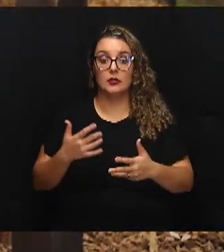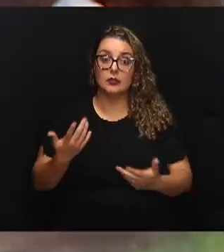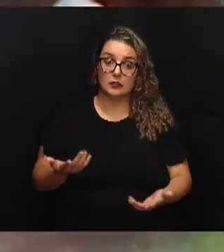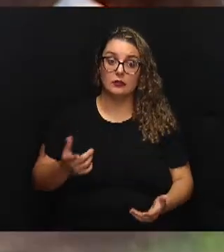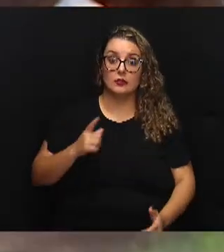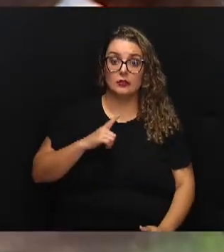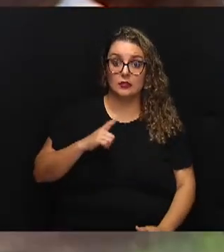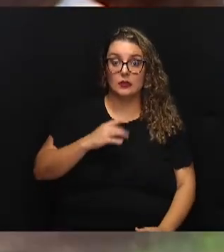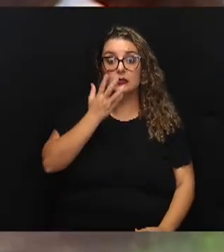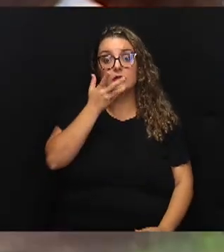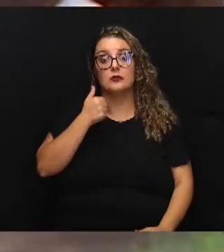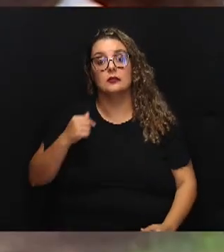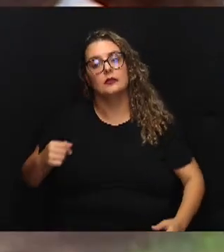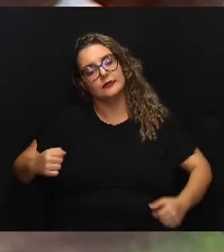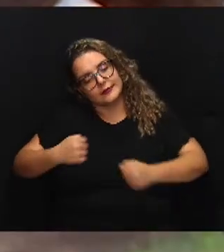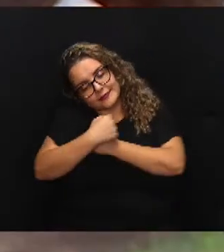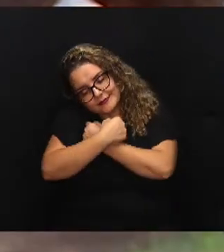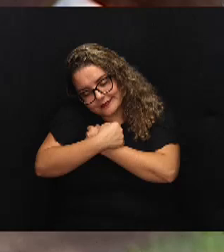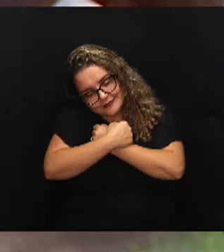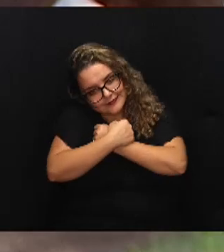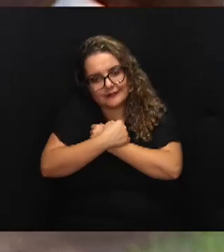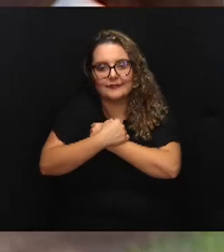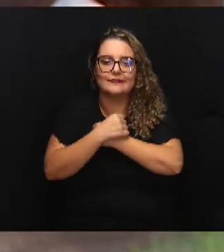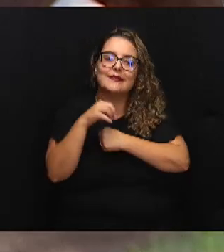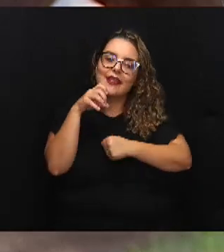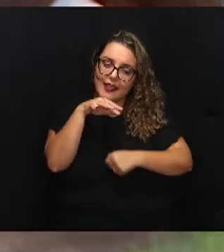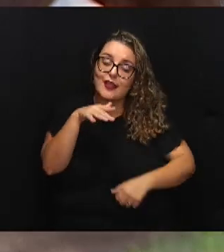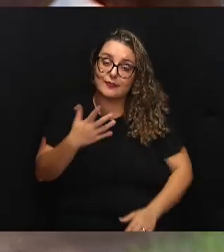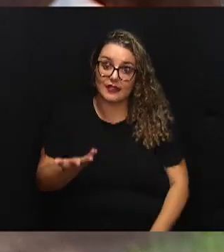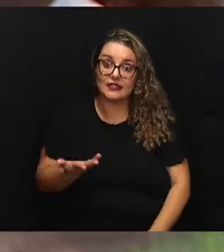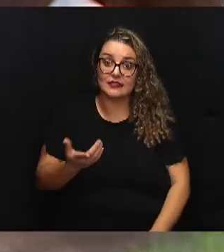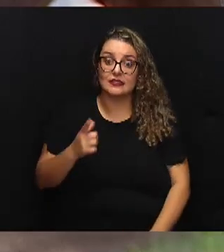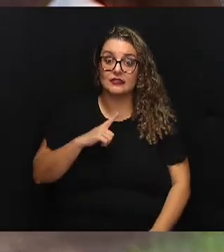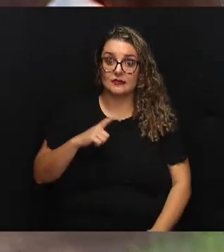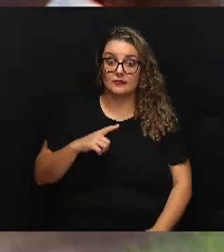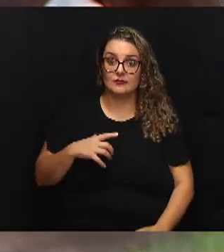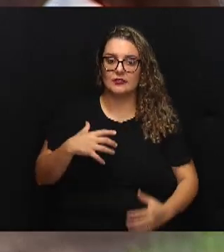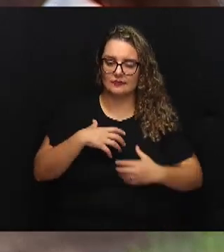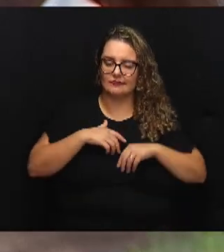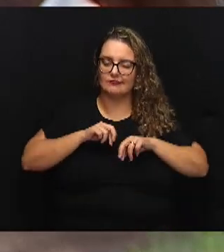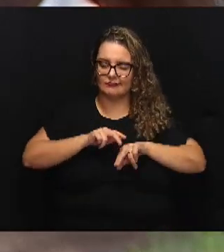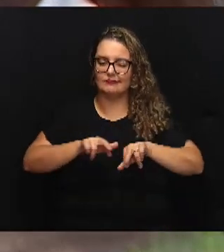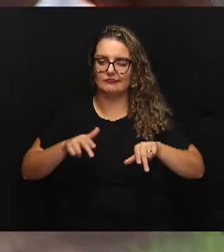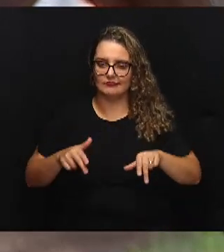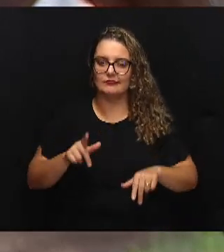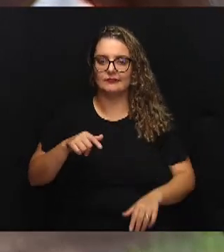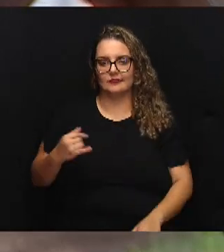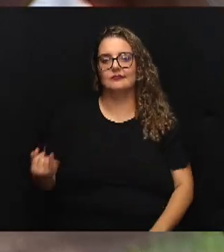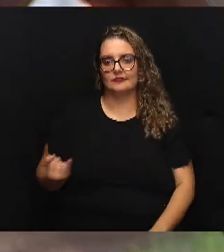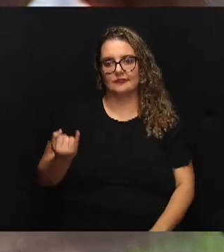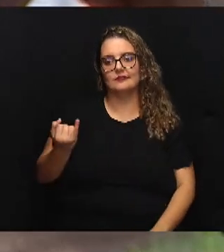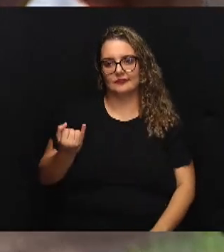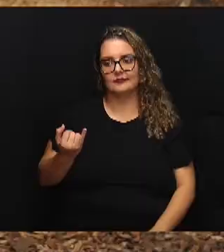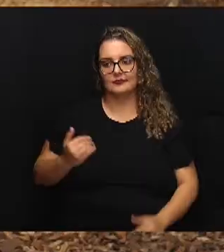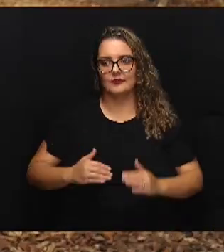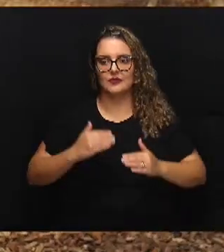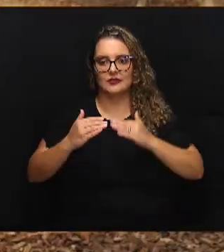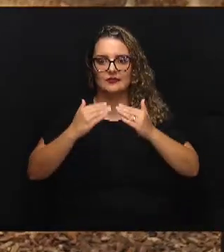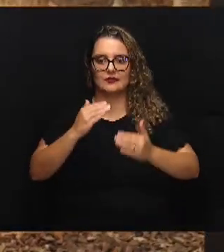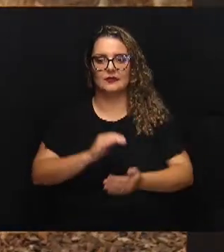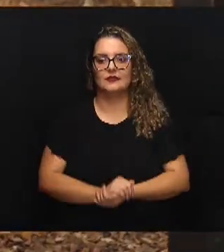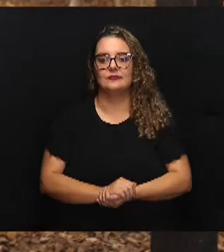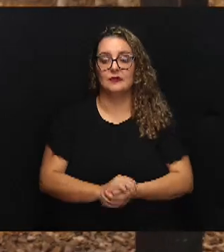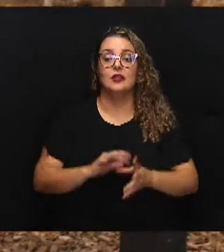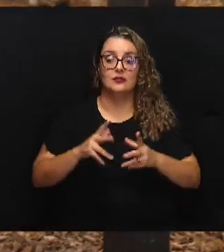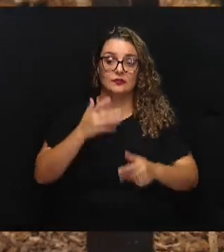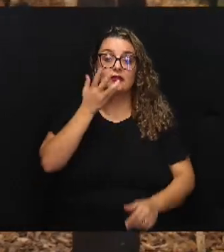crianças que gostam muito de abraçar o cavalo, ele é mais quentinho. Então tem todo esse afeto que é super importante, assim, para o desenvolvimento. Todas as